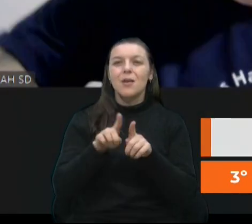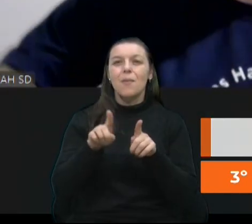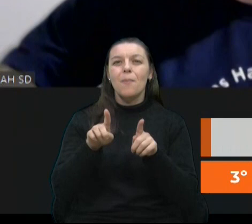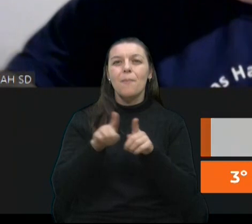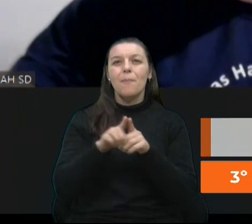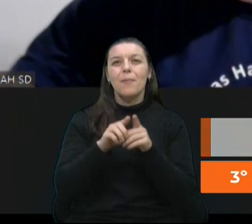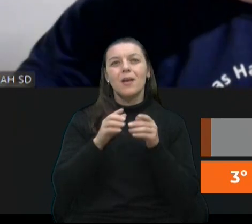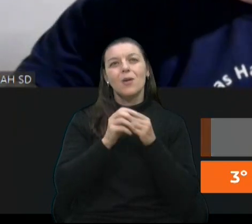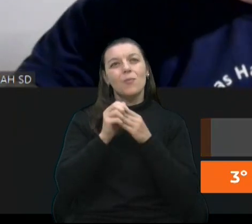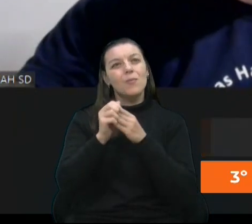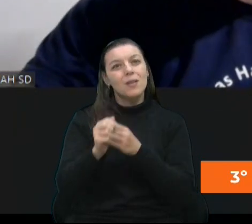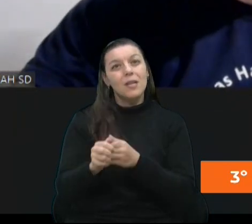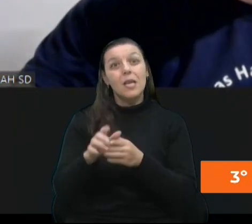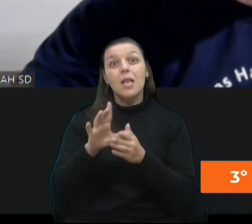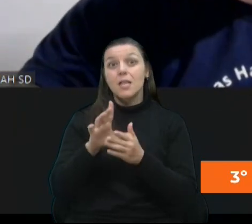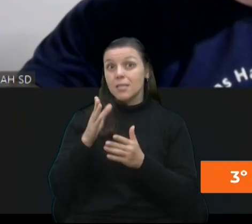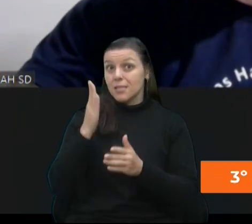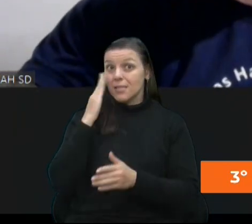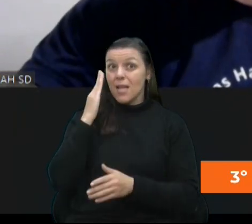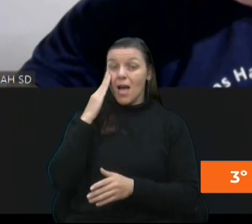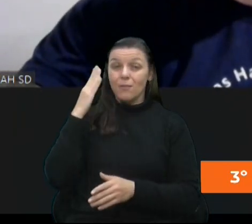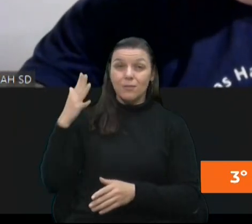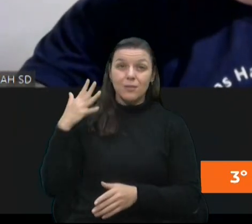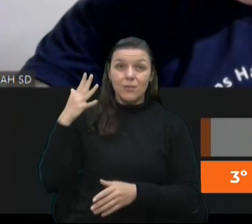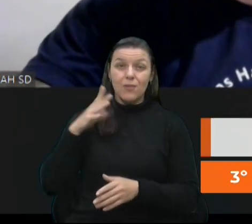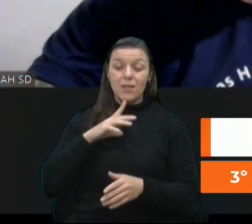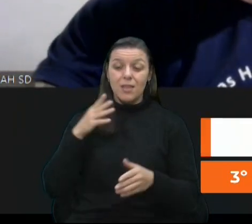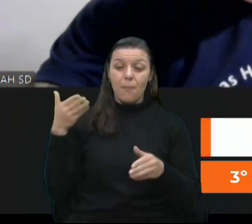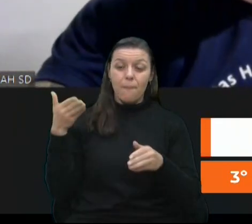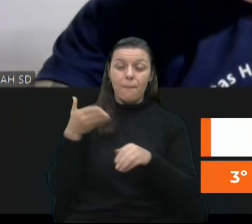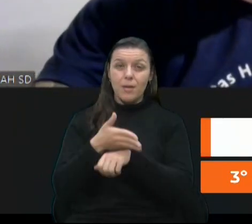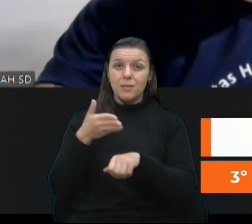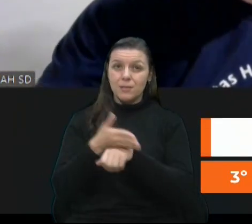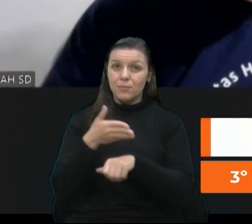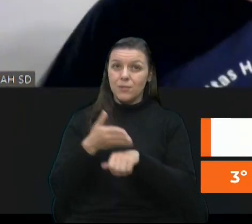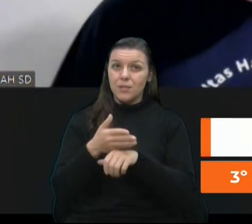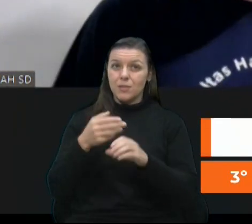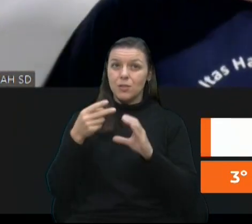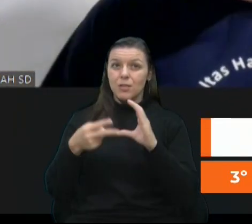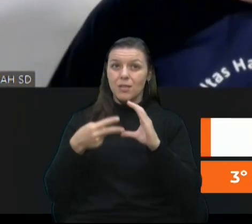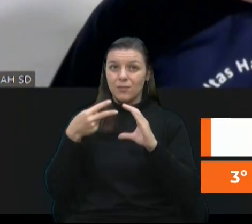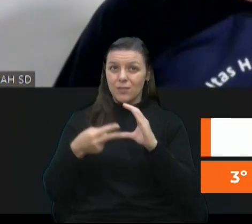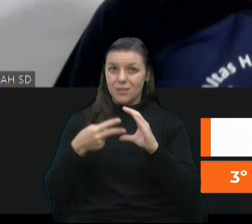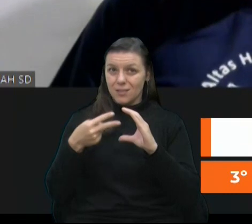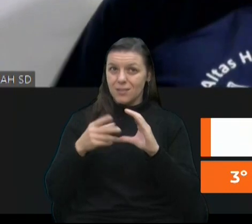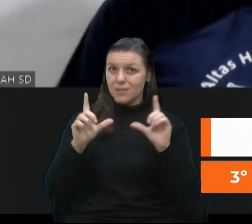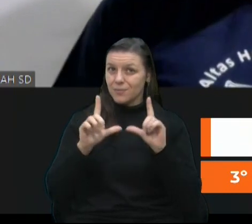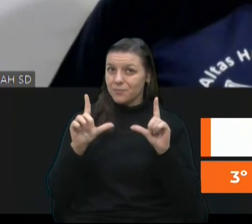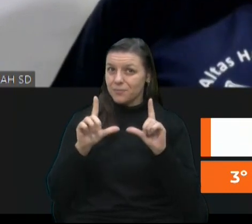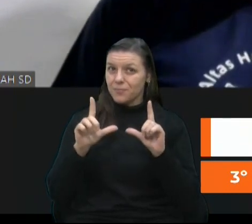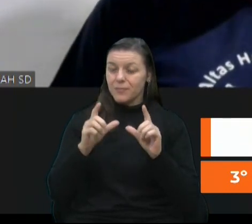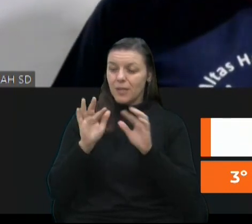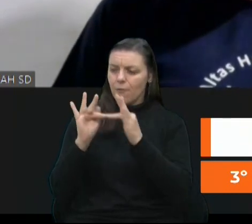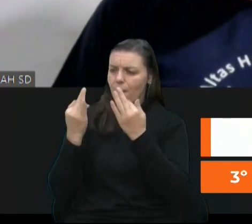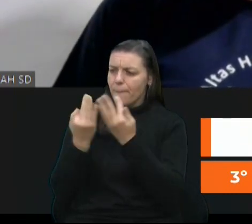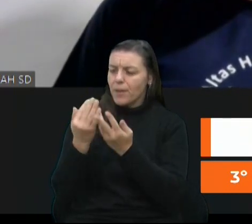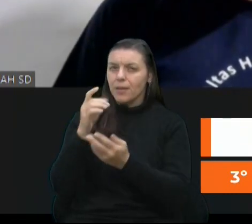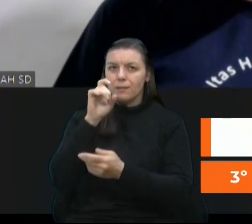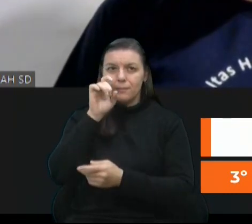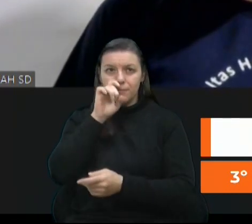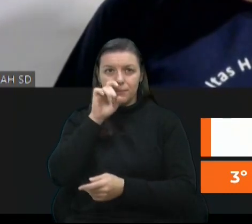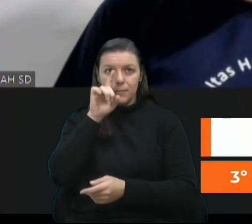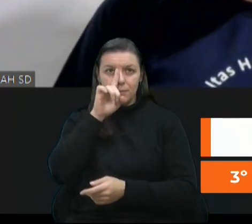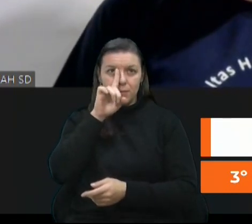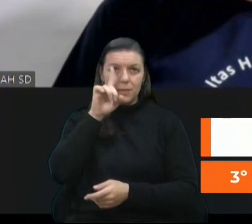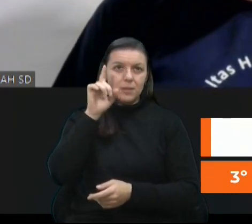A gente sabe que ao longo aí da palestra também vão entrando outras pessoas e vão nos assistindo pela TV Câmara, famílias, mães, pais,